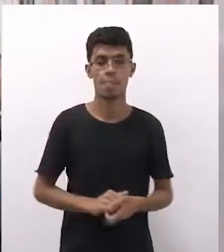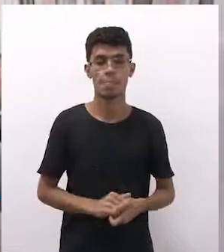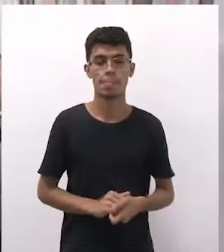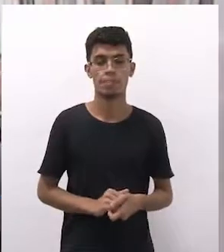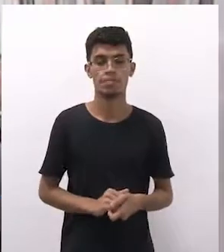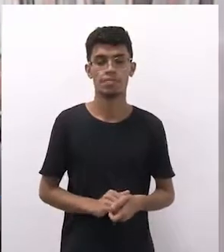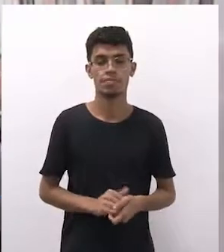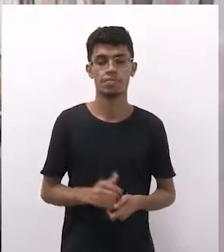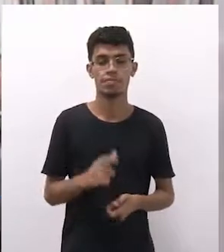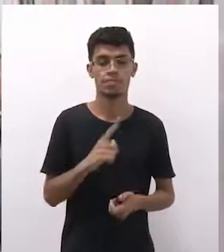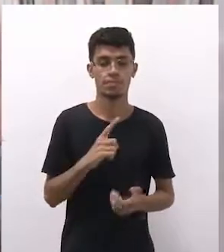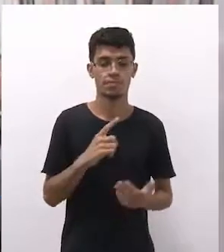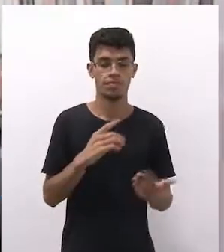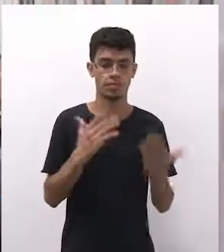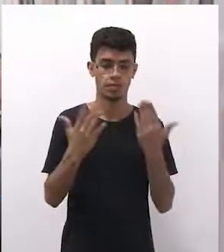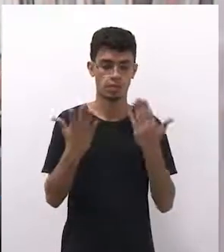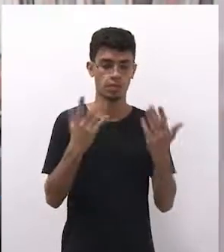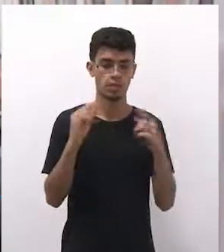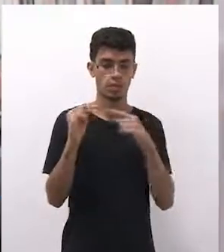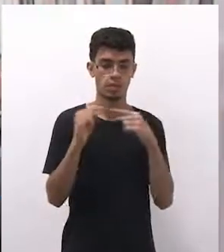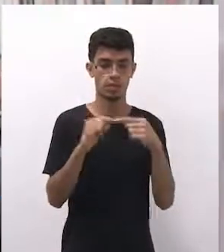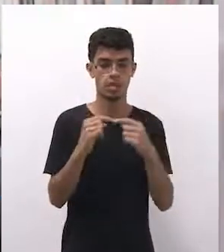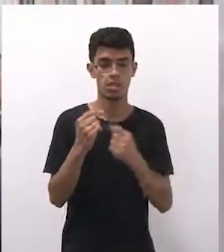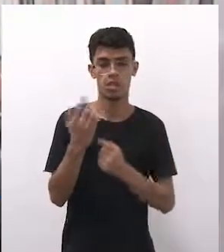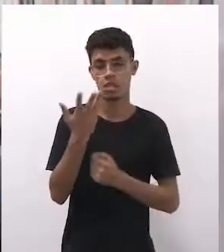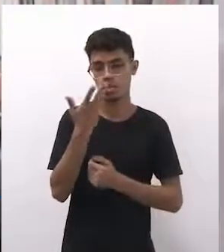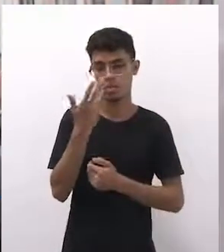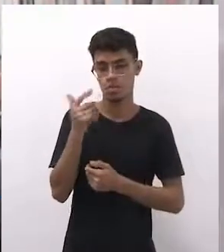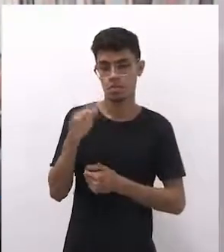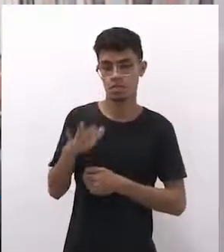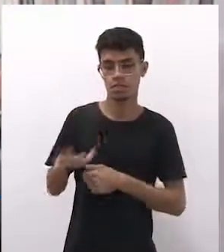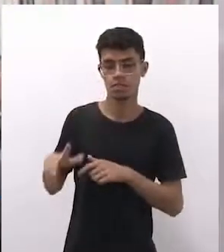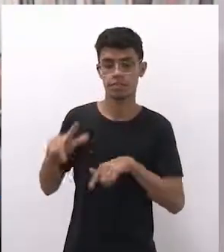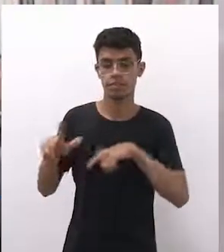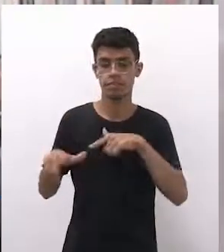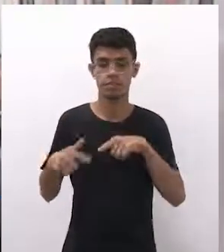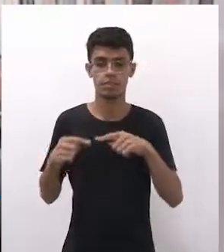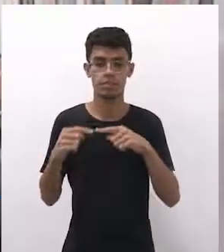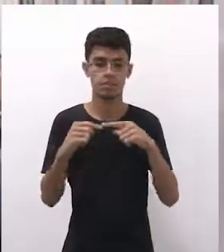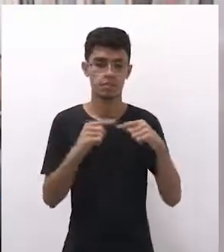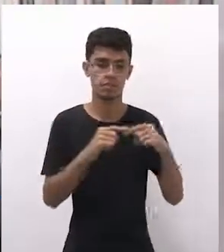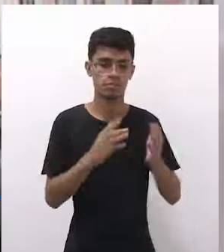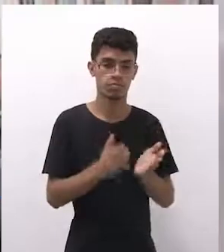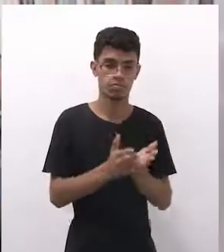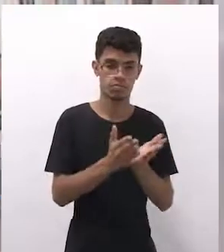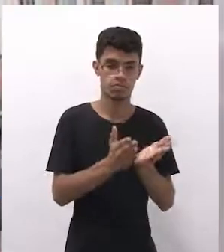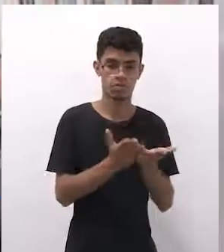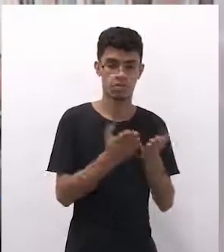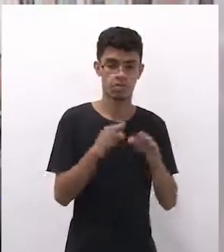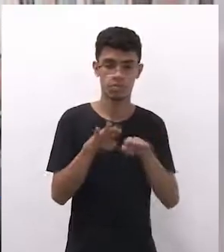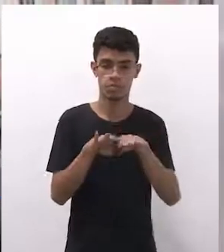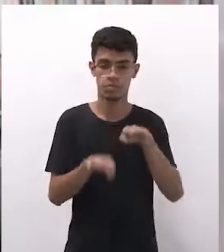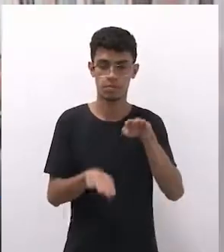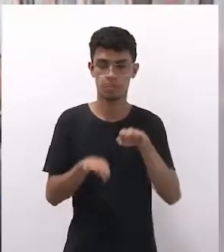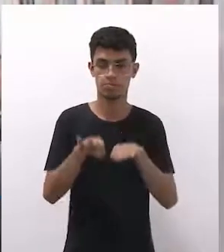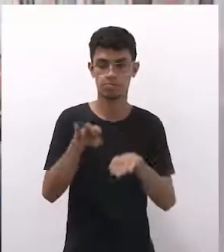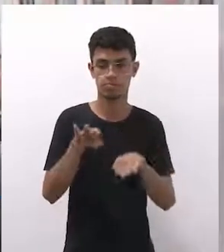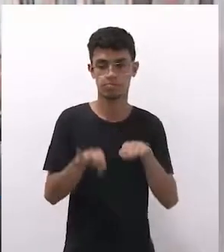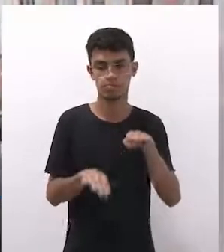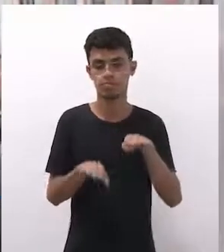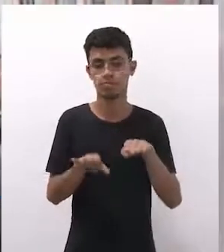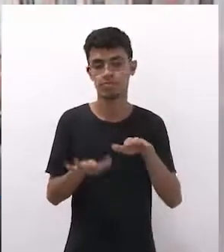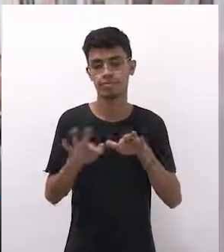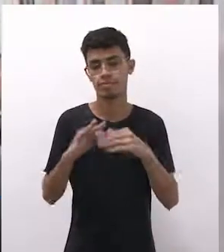uma relação também, né, entre trabalho infantil e as questões de pobreza, desigualdade, né? Que põe também as famílias